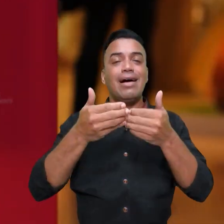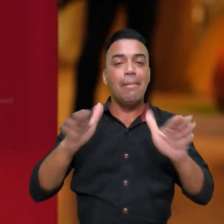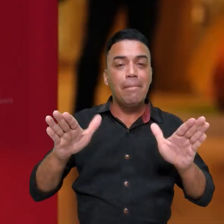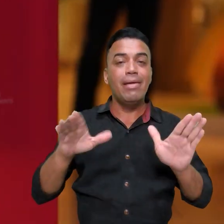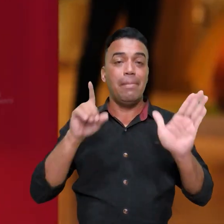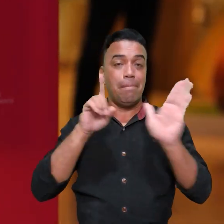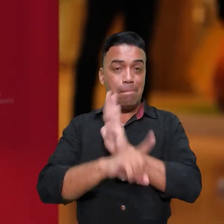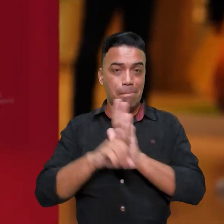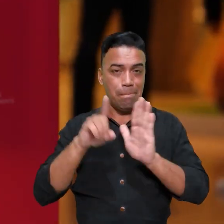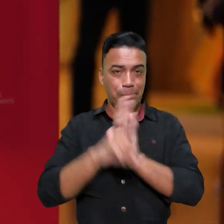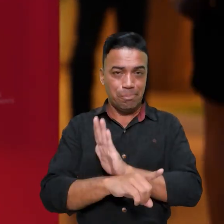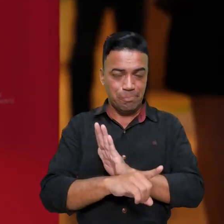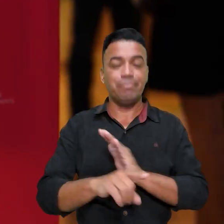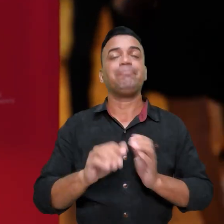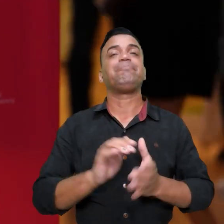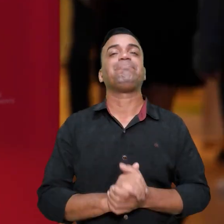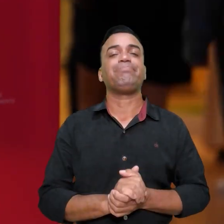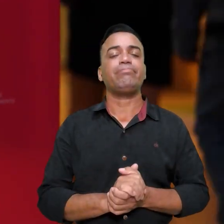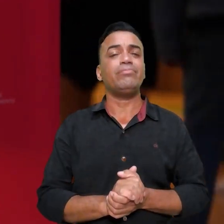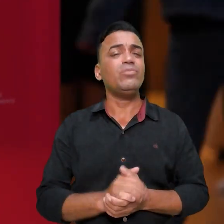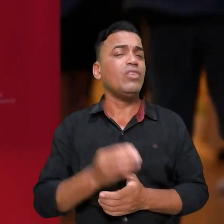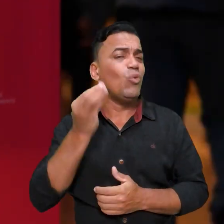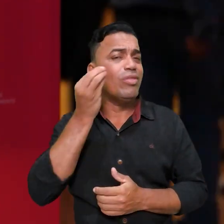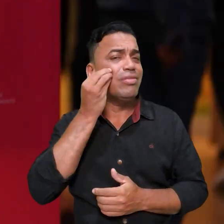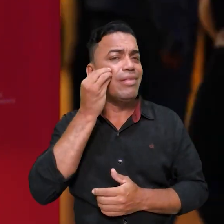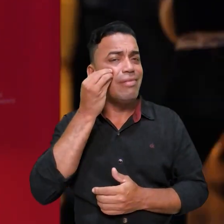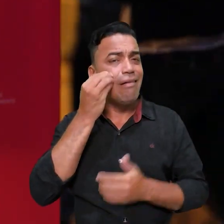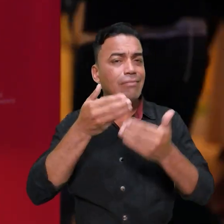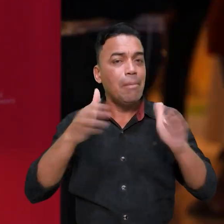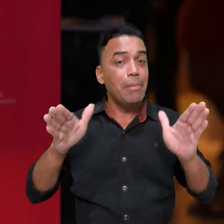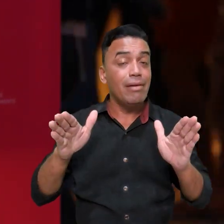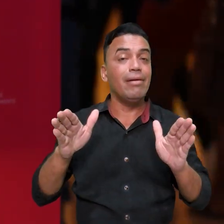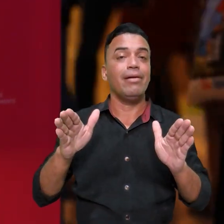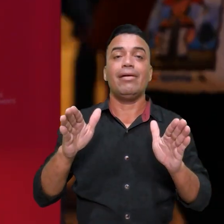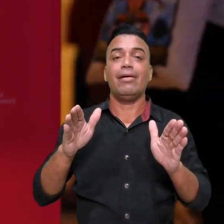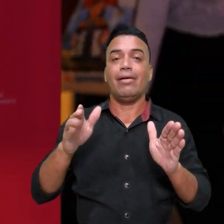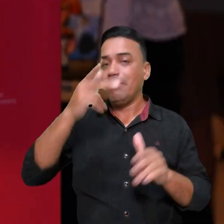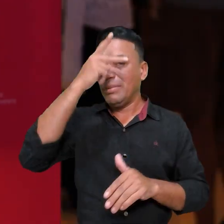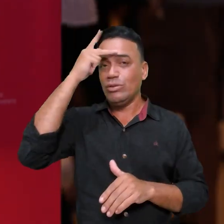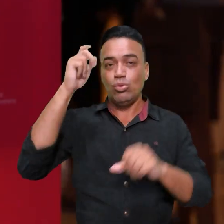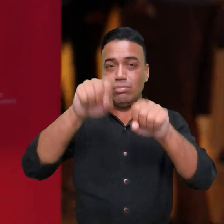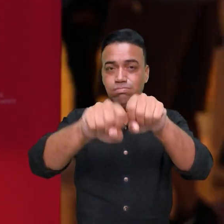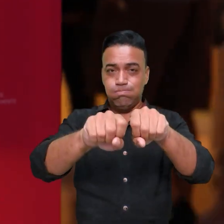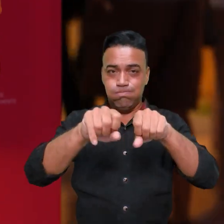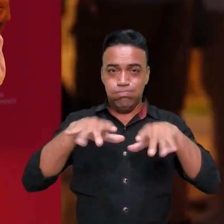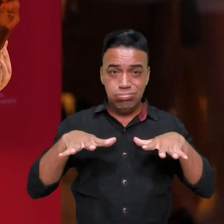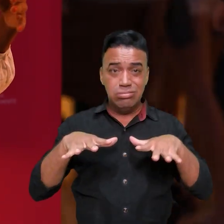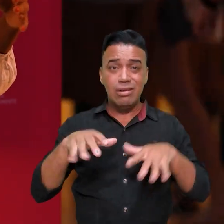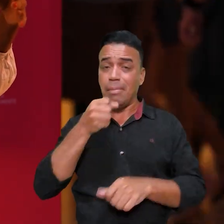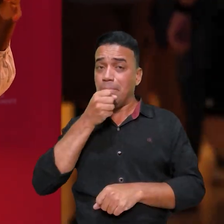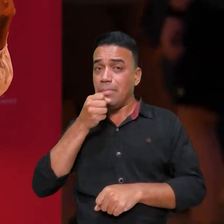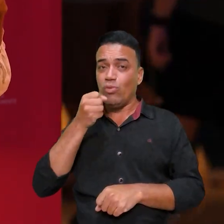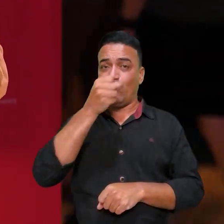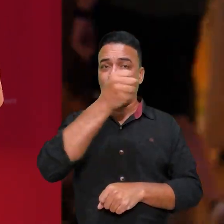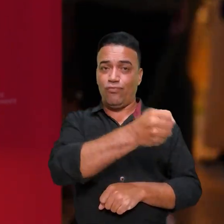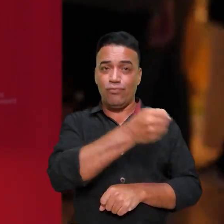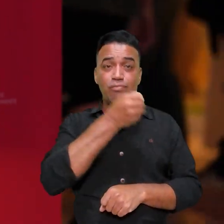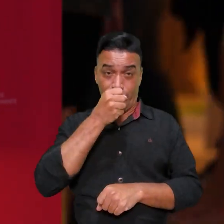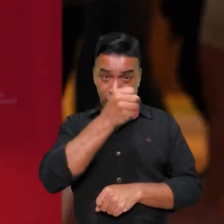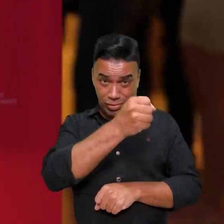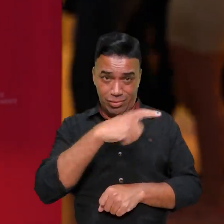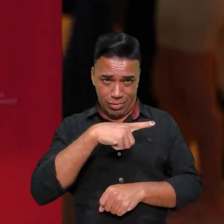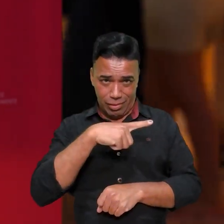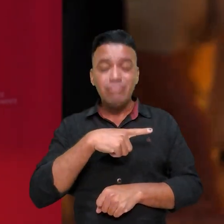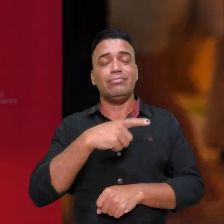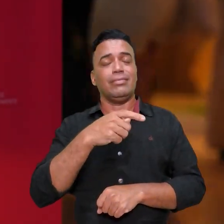uma pergunta. Então, eu vou tentar abrir para alguém do público. Não sei se tem um microfone. Tem um microfone. Se